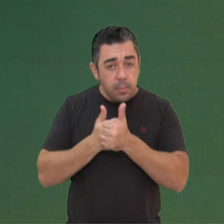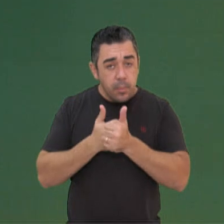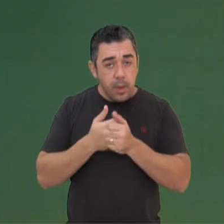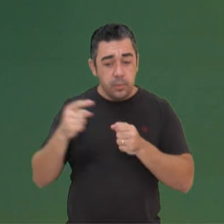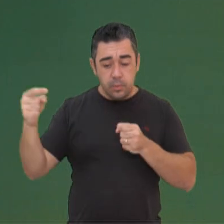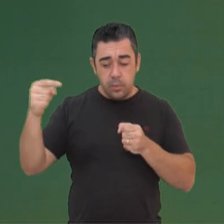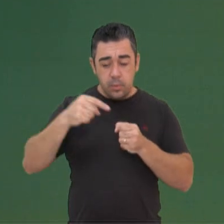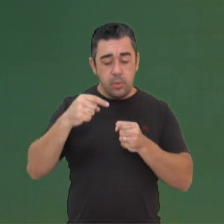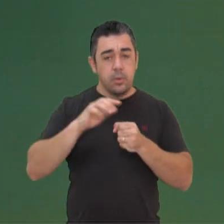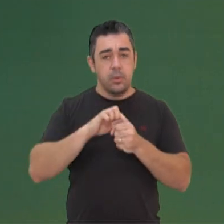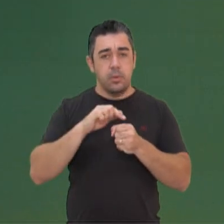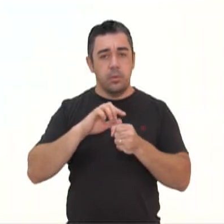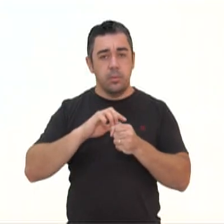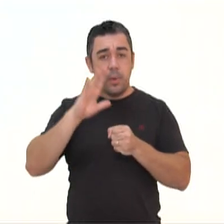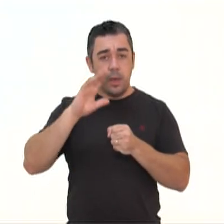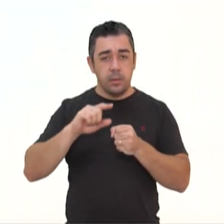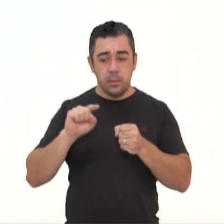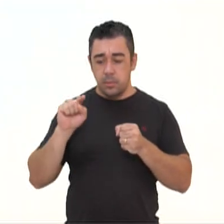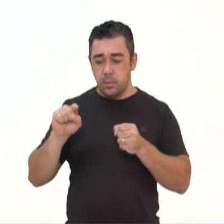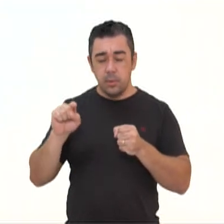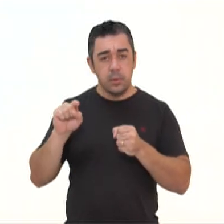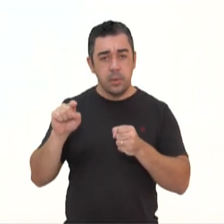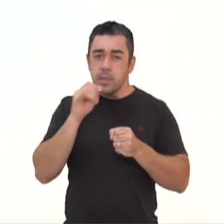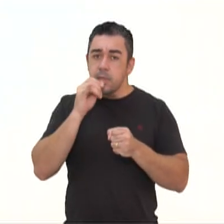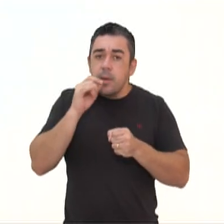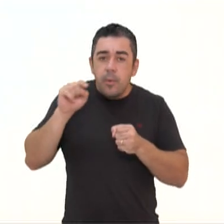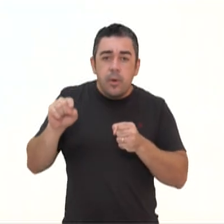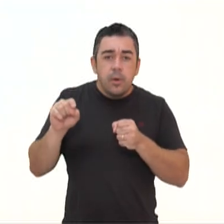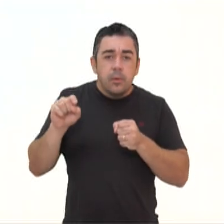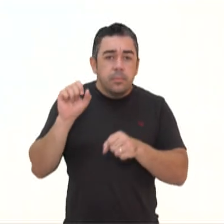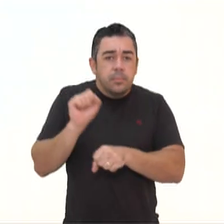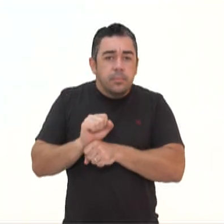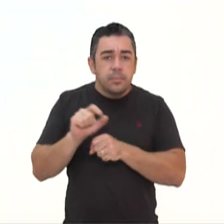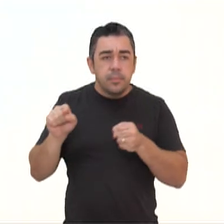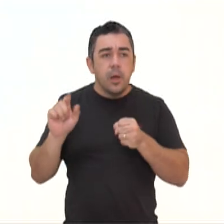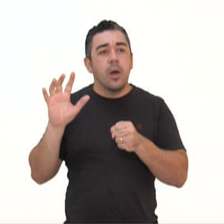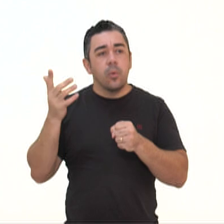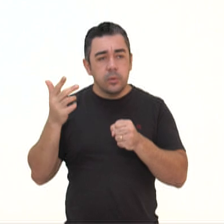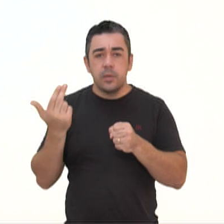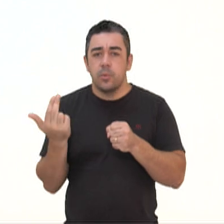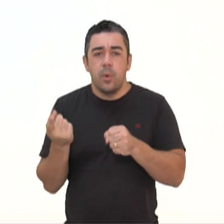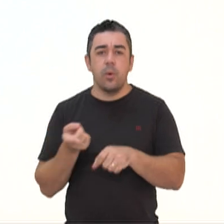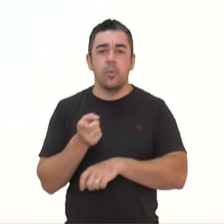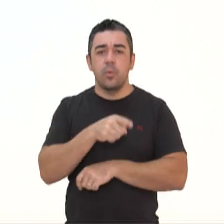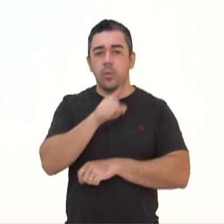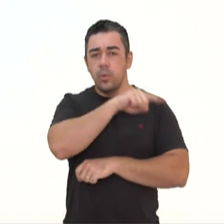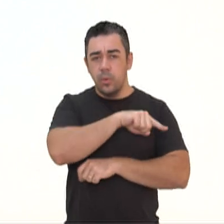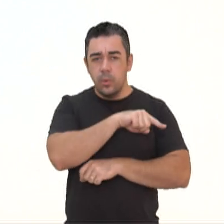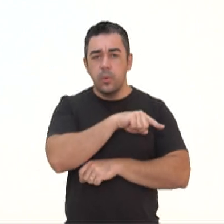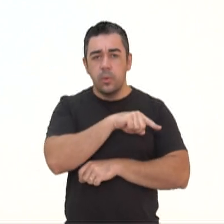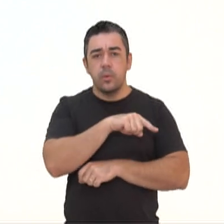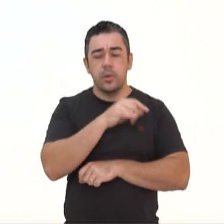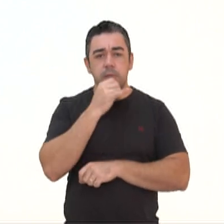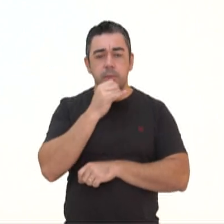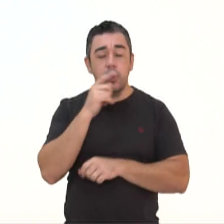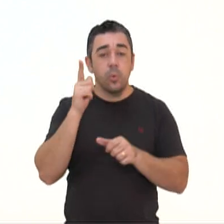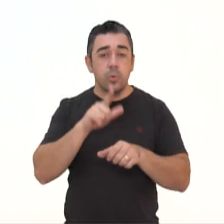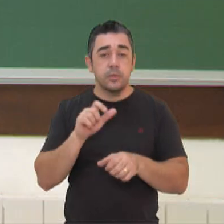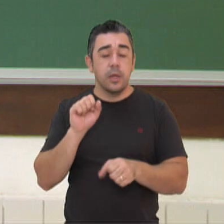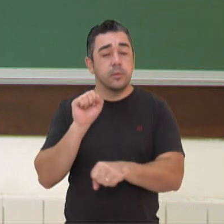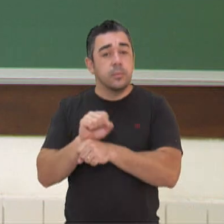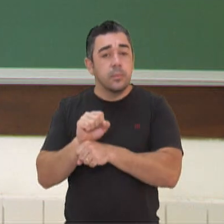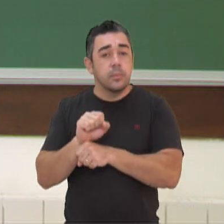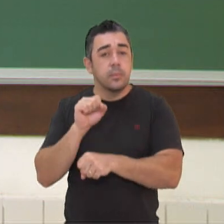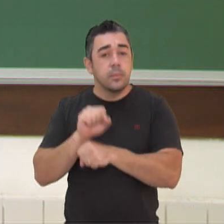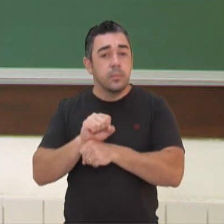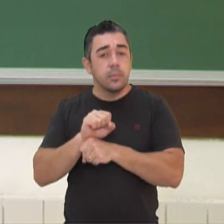maior. Ao você prender essa carga, vai ocorrer a mesma coisa que aconteceu nos exemplos anteriores. Você vai conseguir jogar